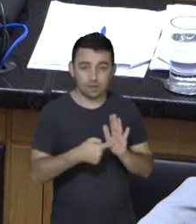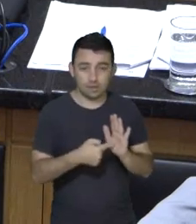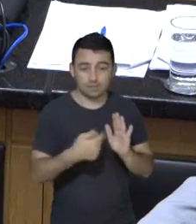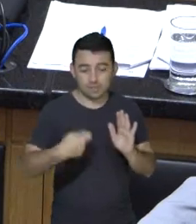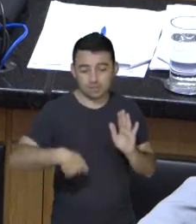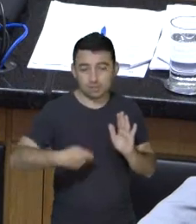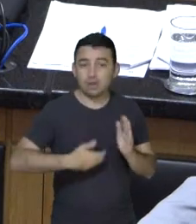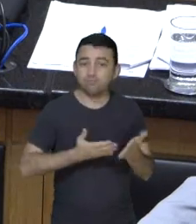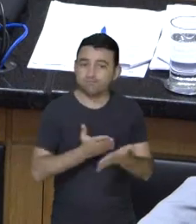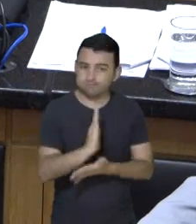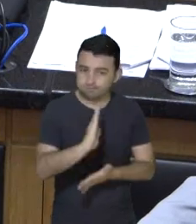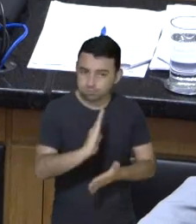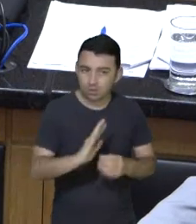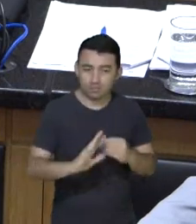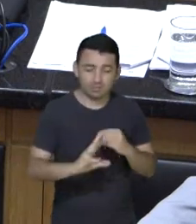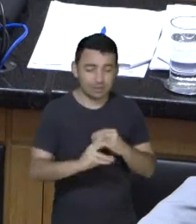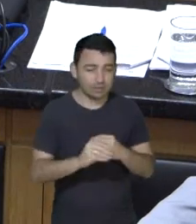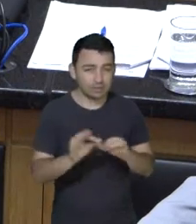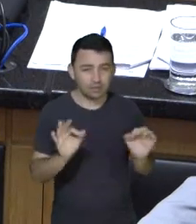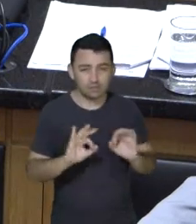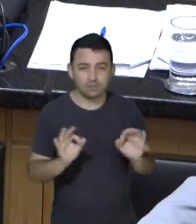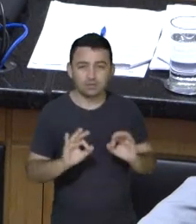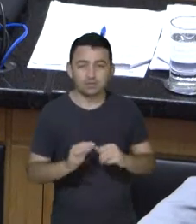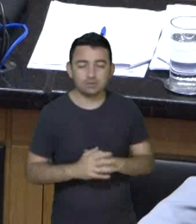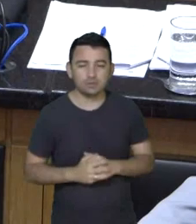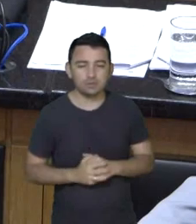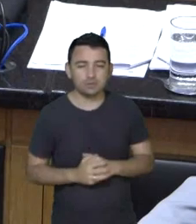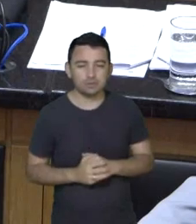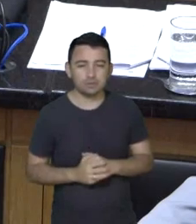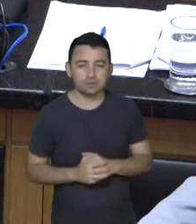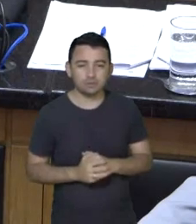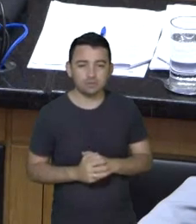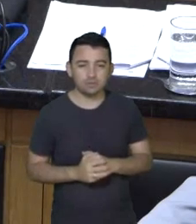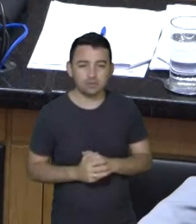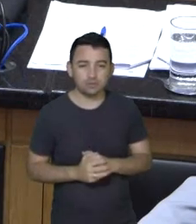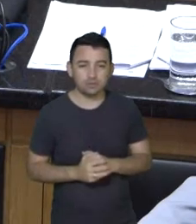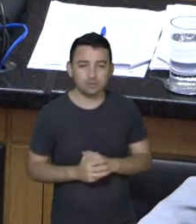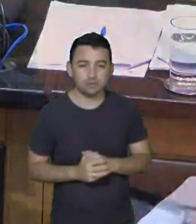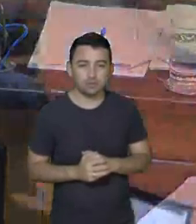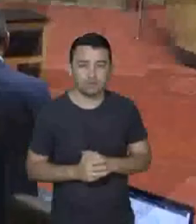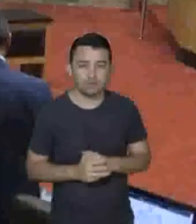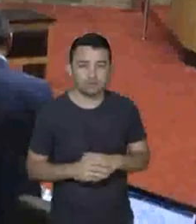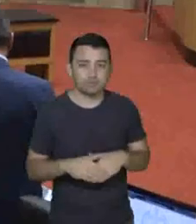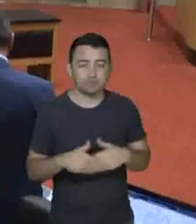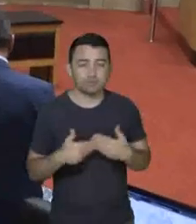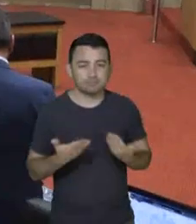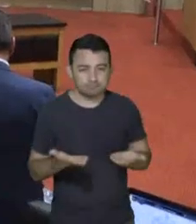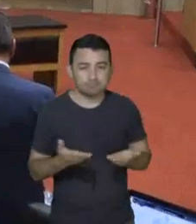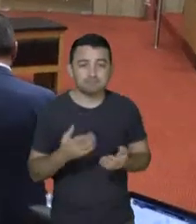sem esta emenda que veio posteriormente. É isso, presidente. Senhores deputados,